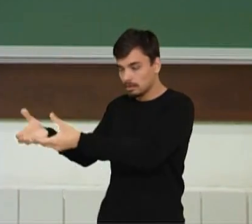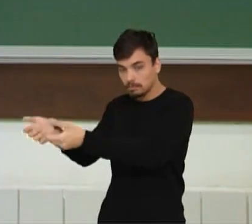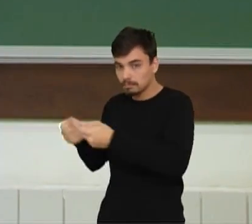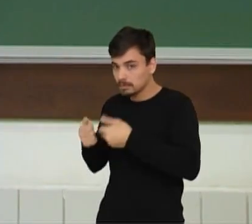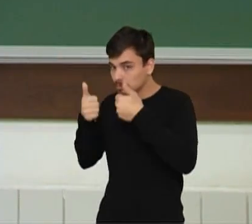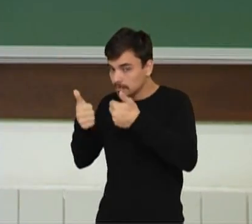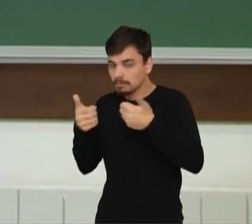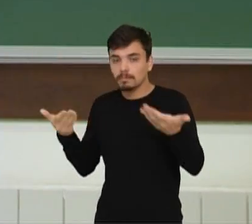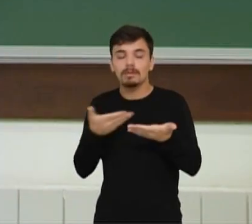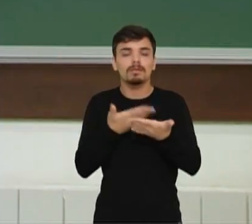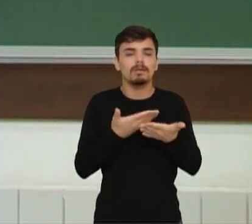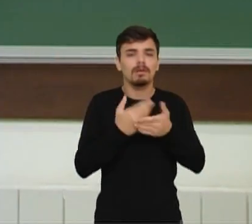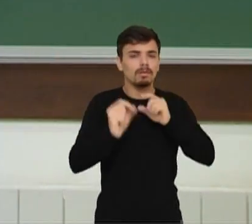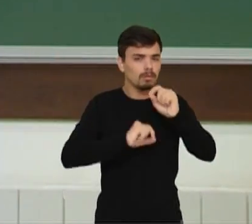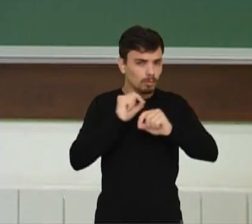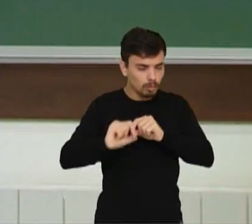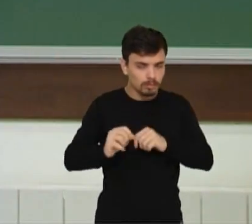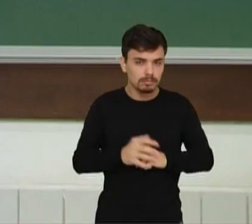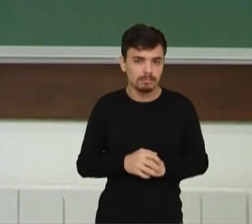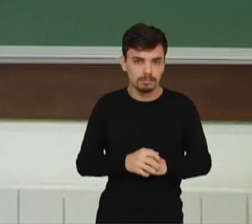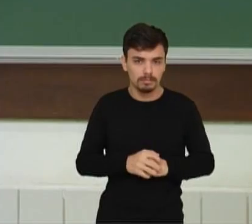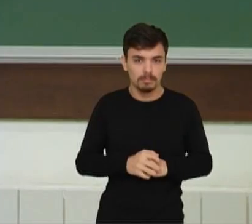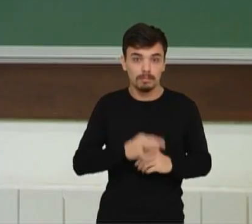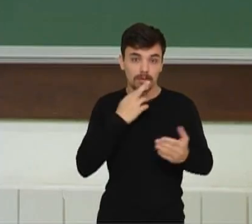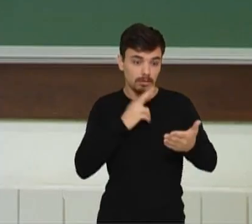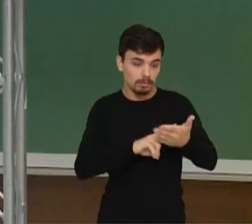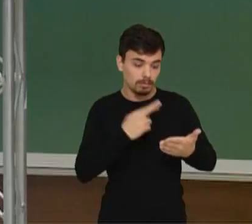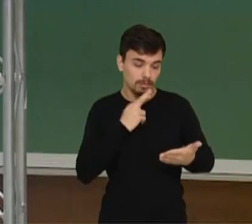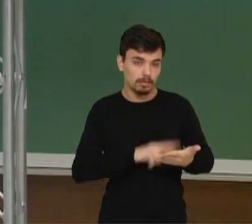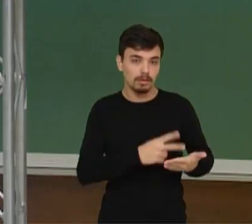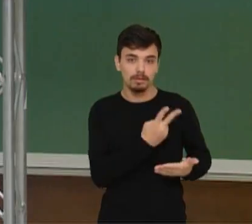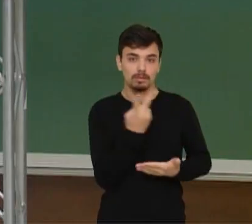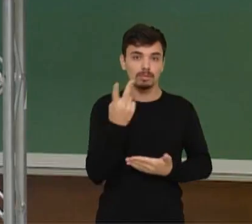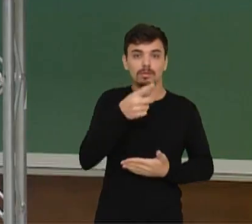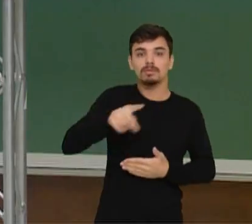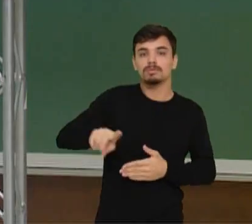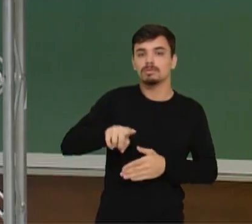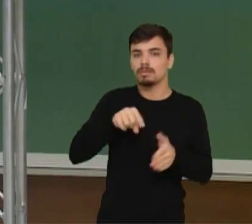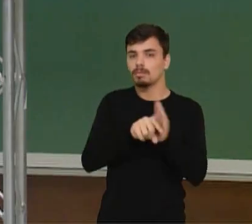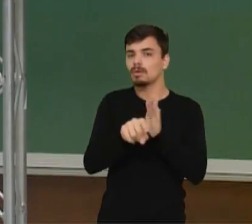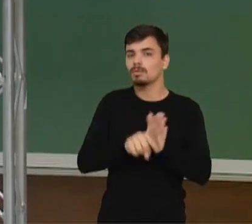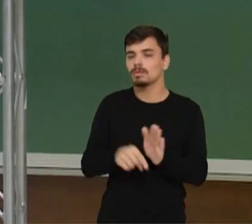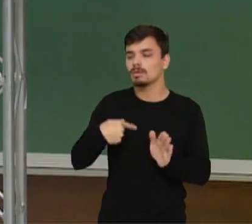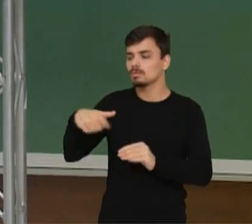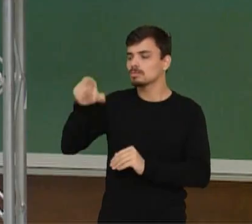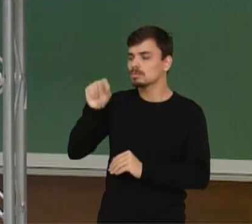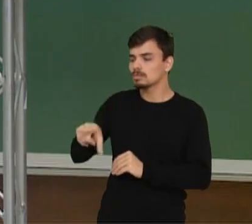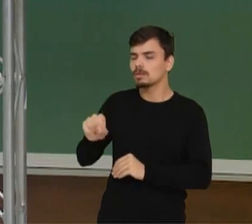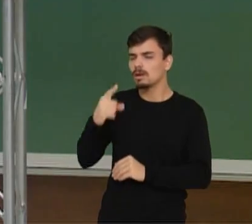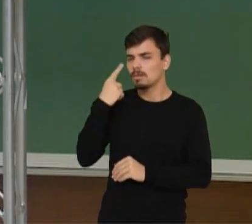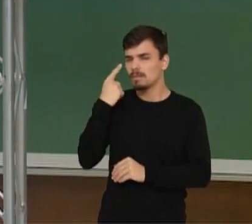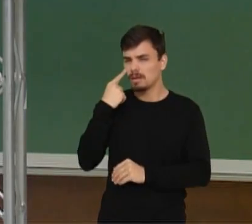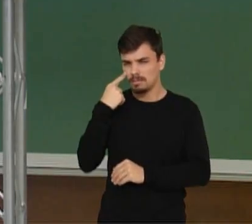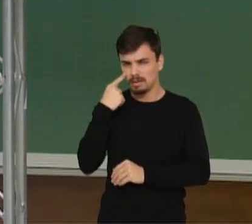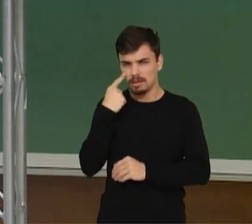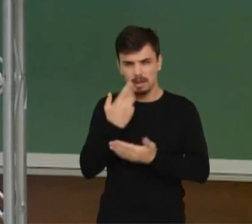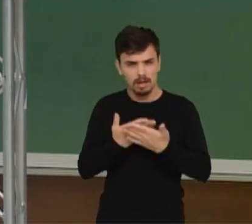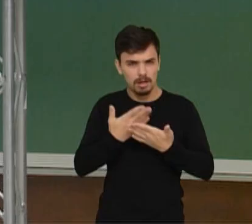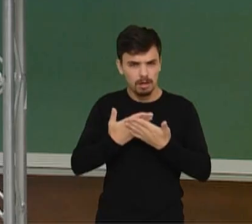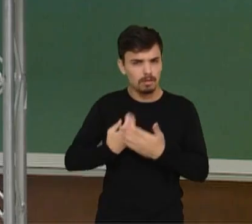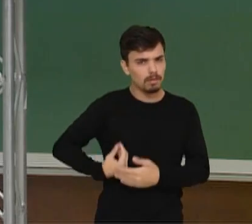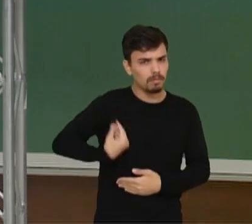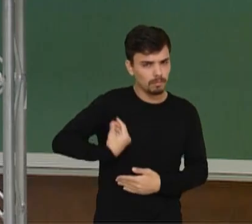Na aula de hoje, então, gente, vamos começar aqui respondendo essas duas últimas perguntas que eu selecionei, que ficaram lá daquele nosso aulão ao vivo,